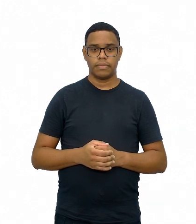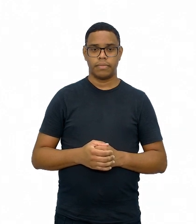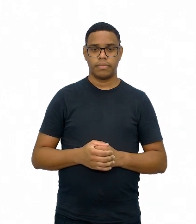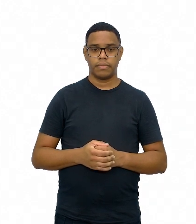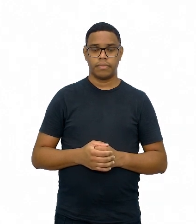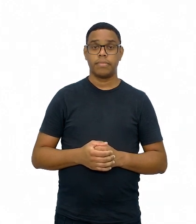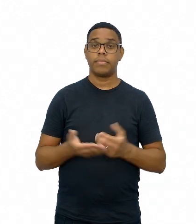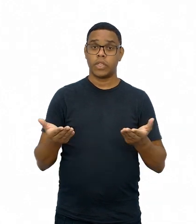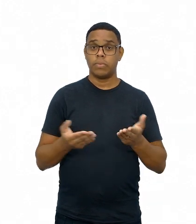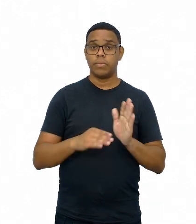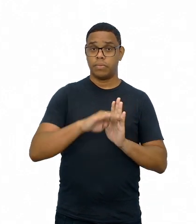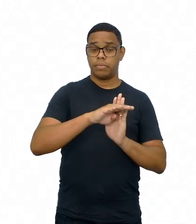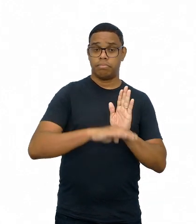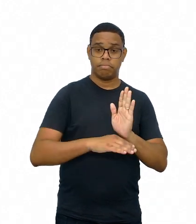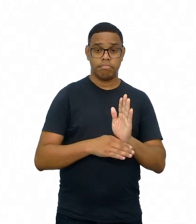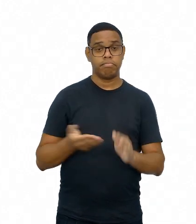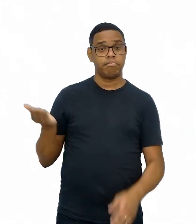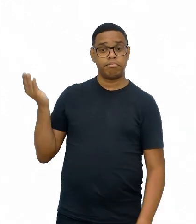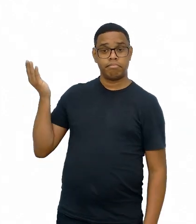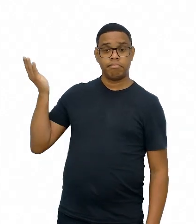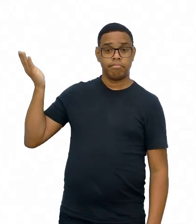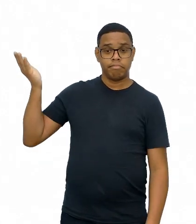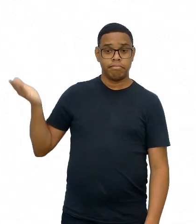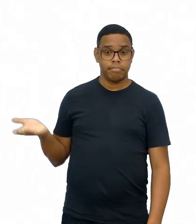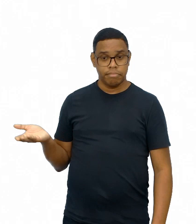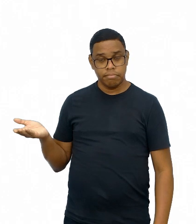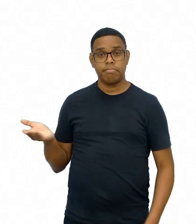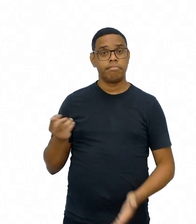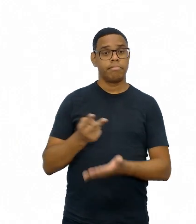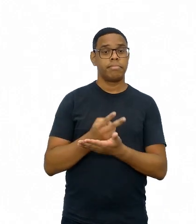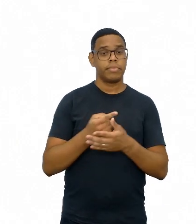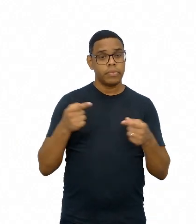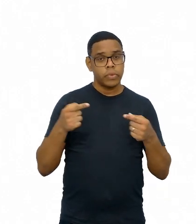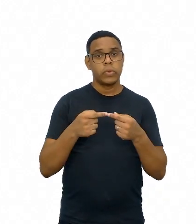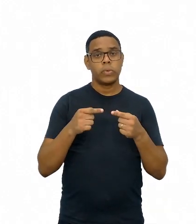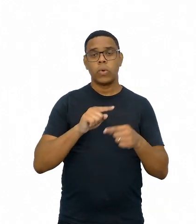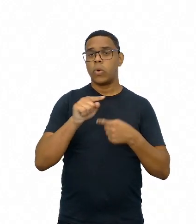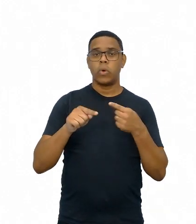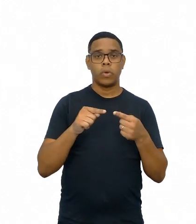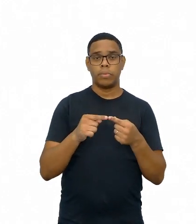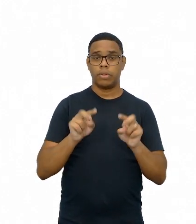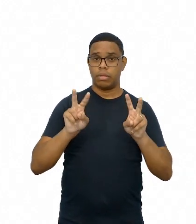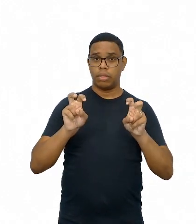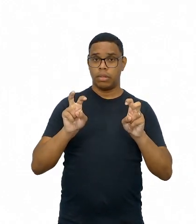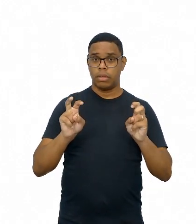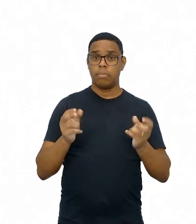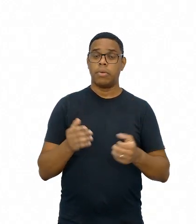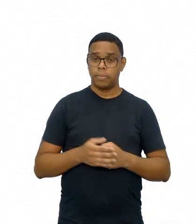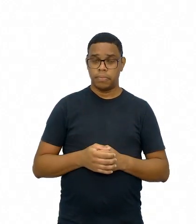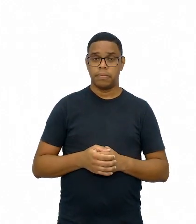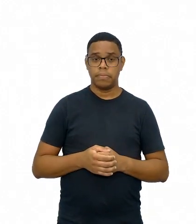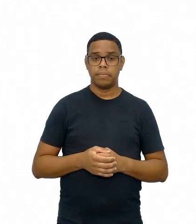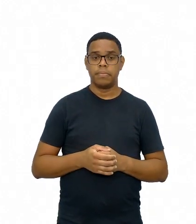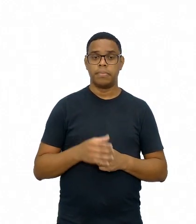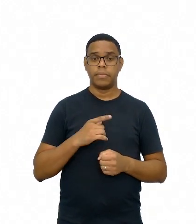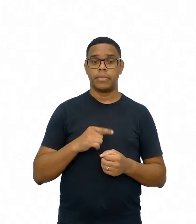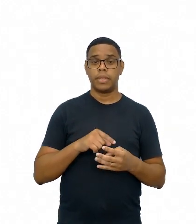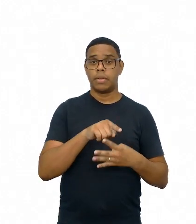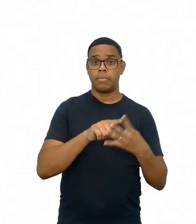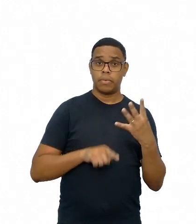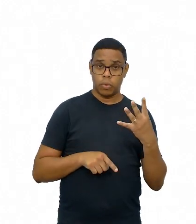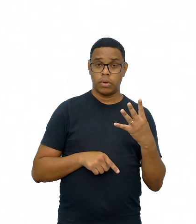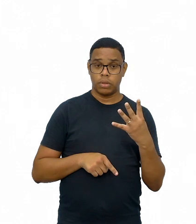Bom, a nossa agenda está sempre, né, alinhada aí aos objetivos da nossa pauta, né, e ela está dividida em